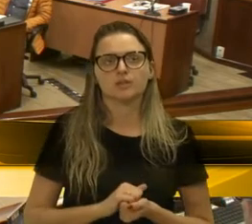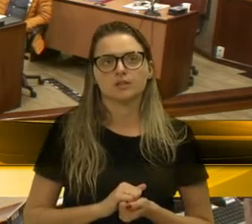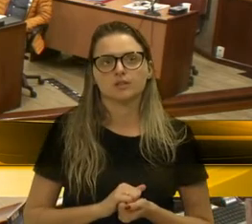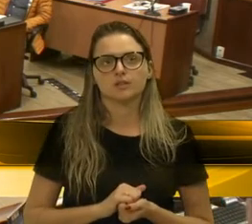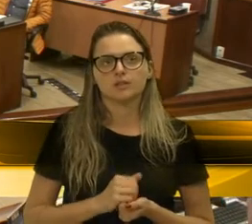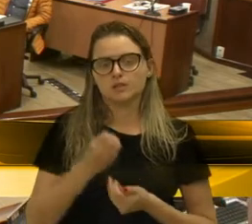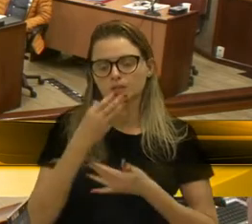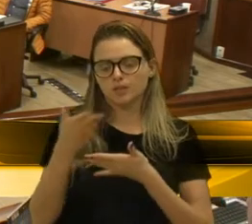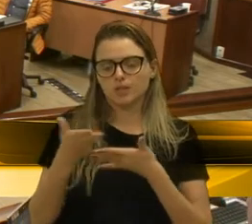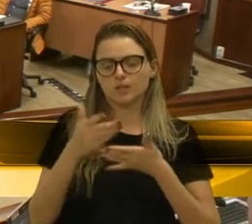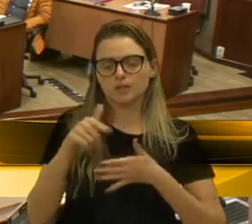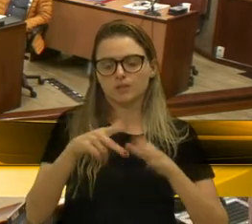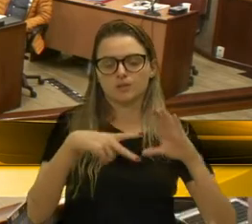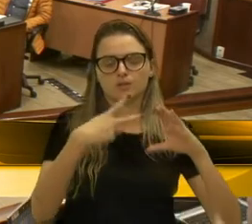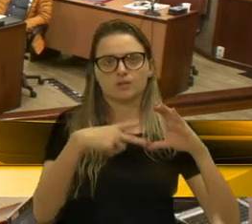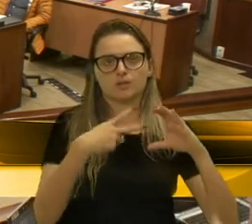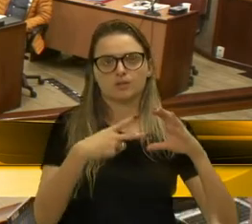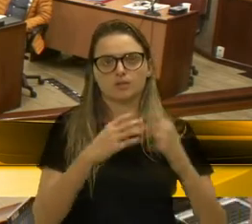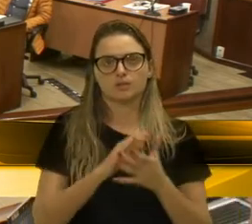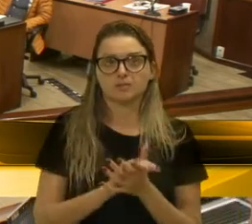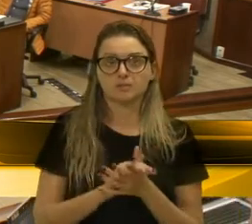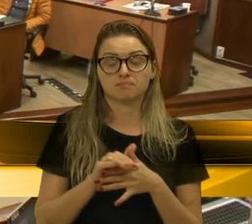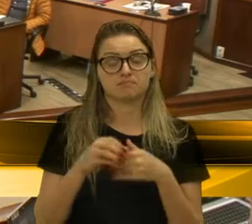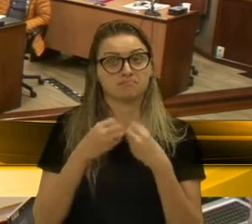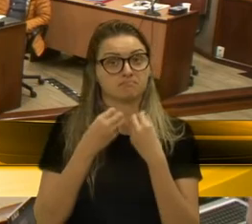bem-vindo à casa. Se bem que